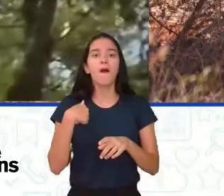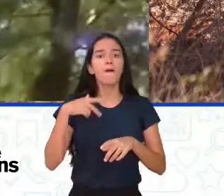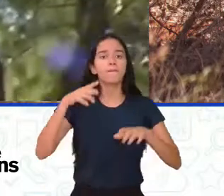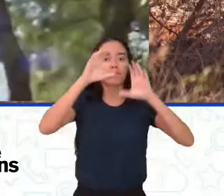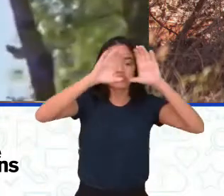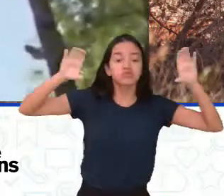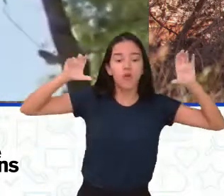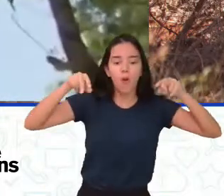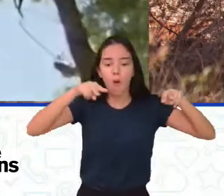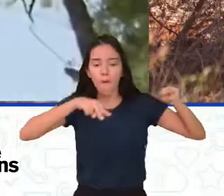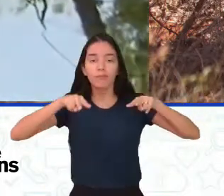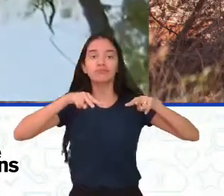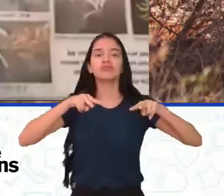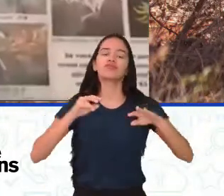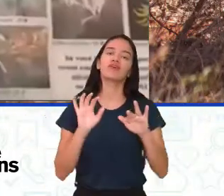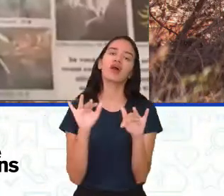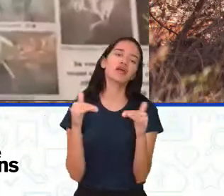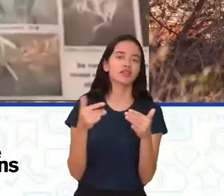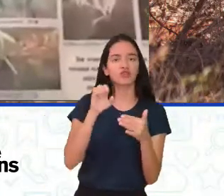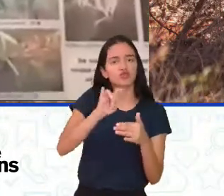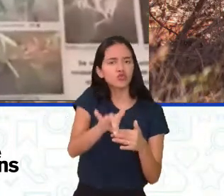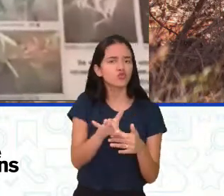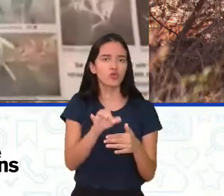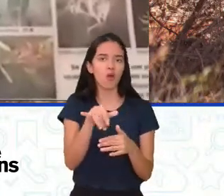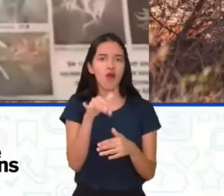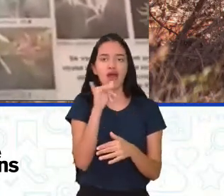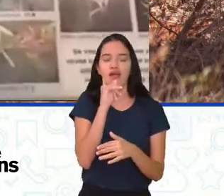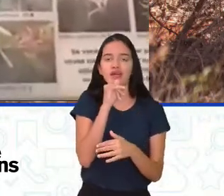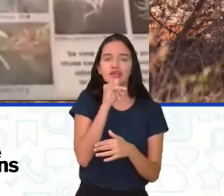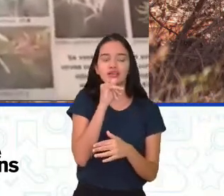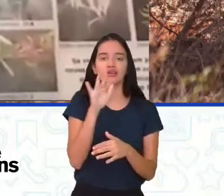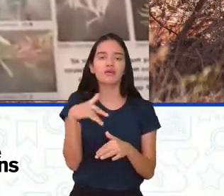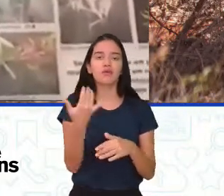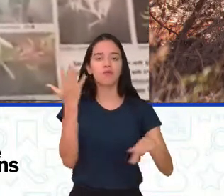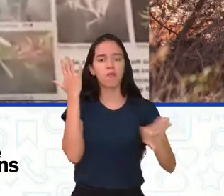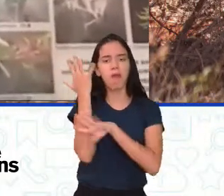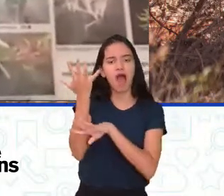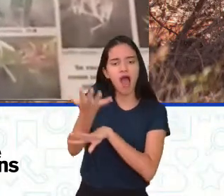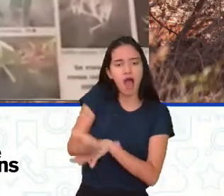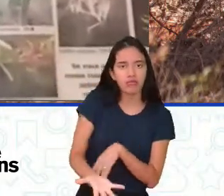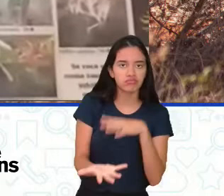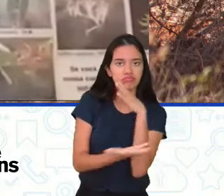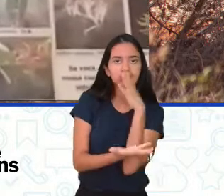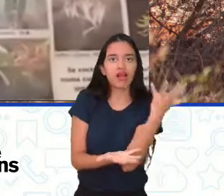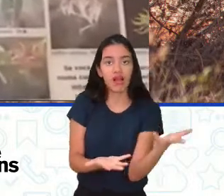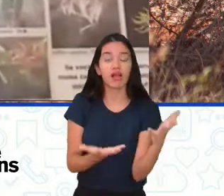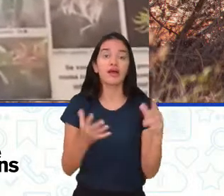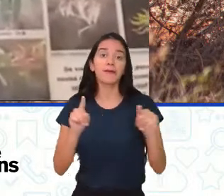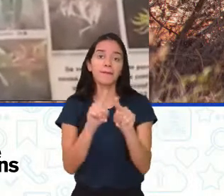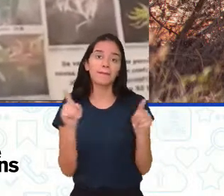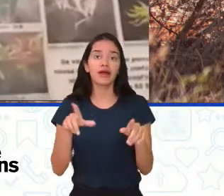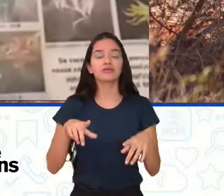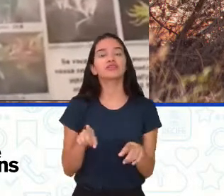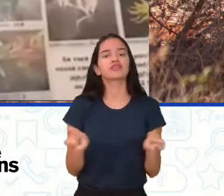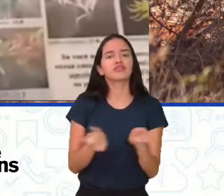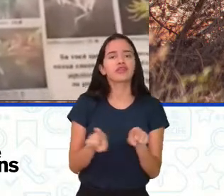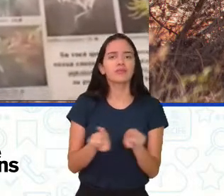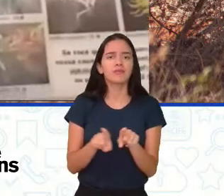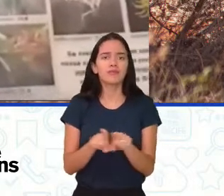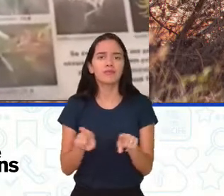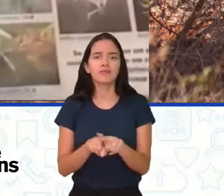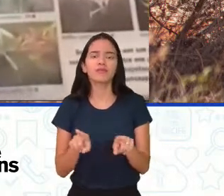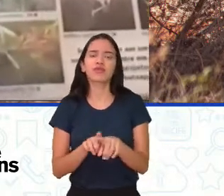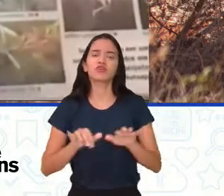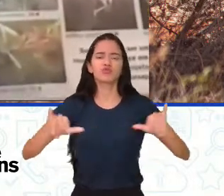isso. Então não se trata simplesmente de um desmatamento, trata-se de uma agressão a um